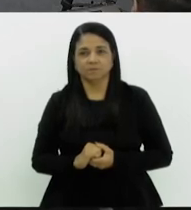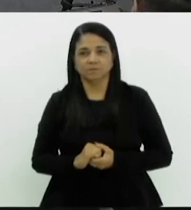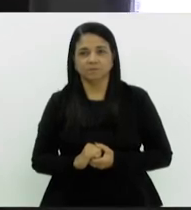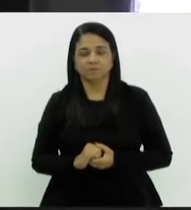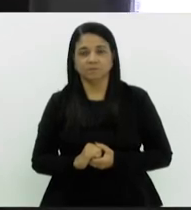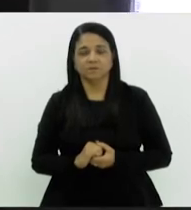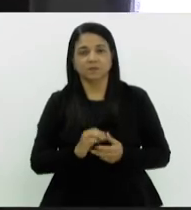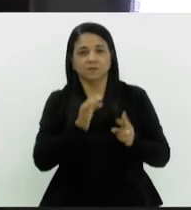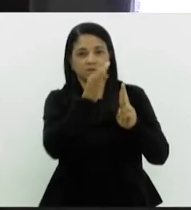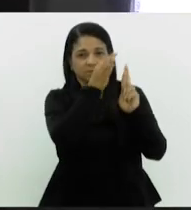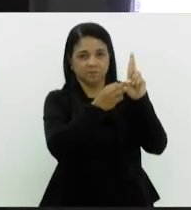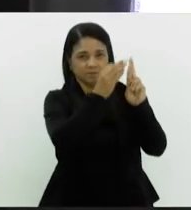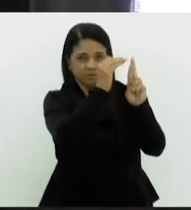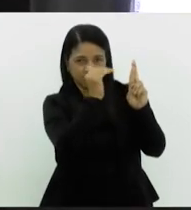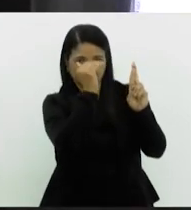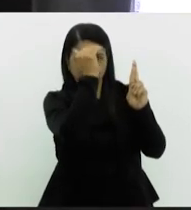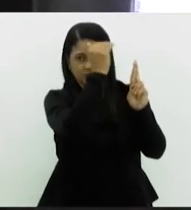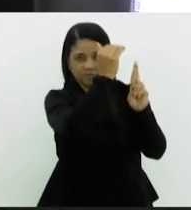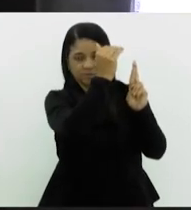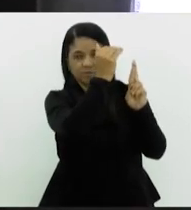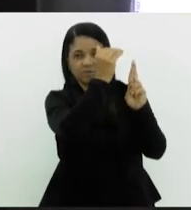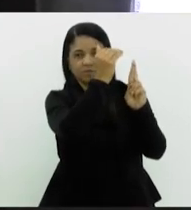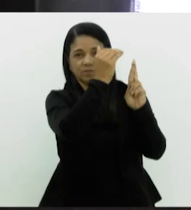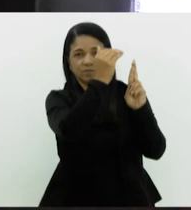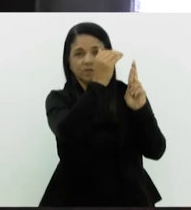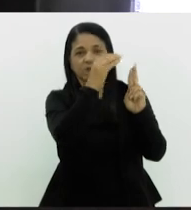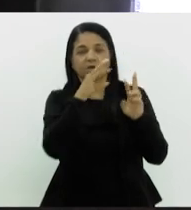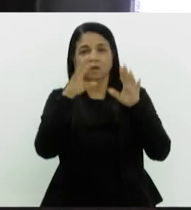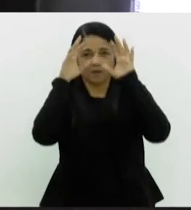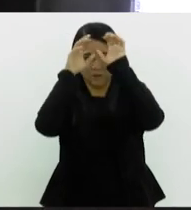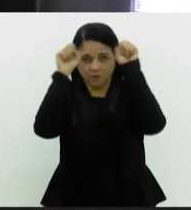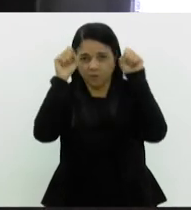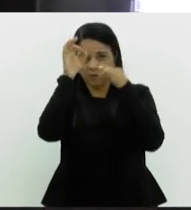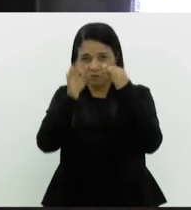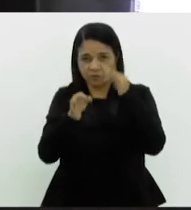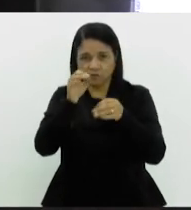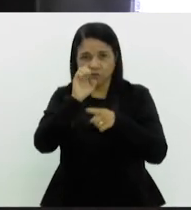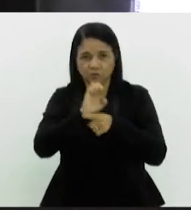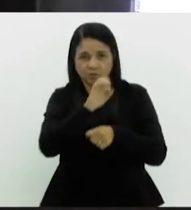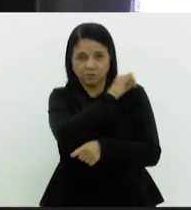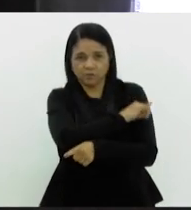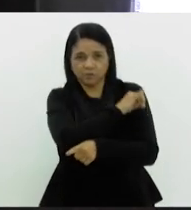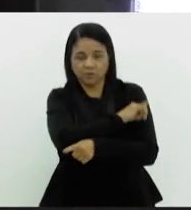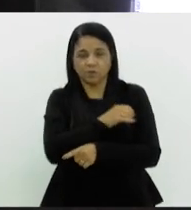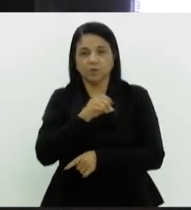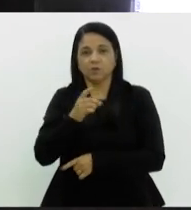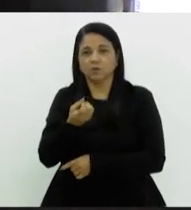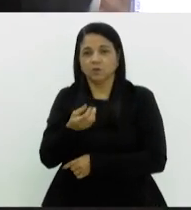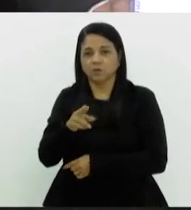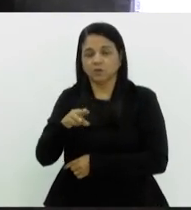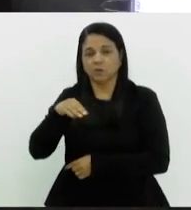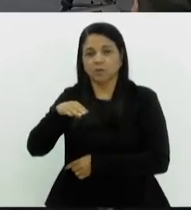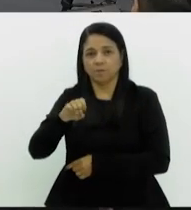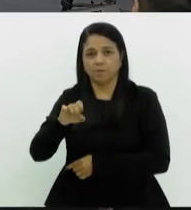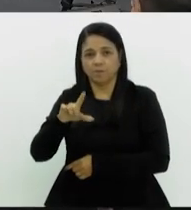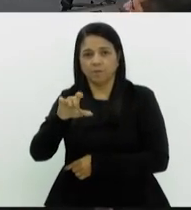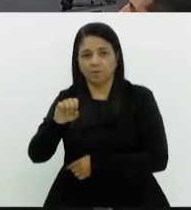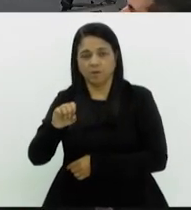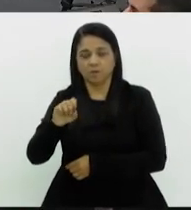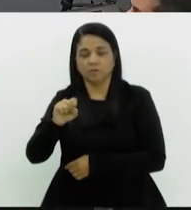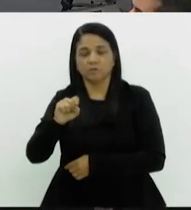O desembargador do Tribunal de Justiça do Estado do Rio de Janeiro, doutor Melo Serra.